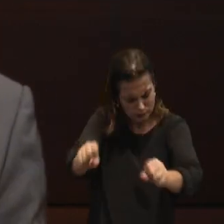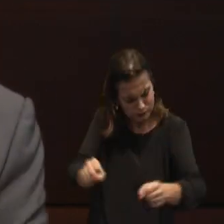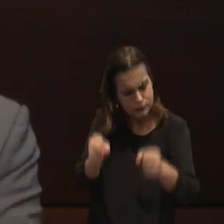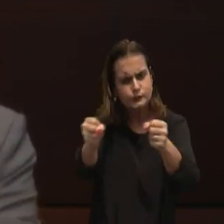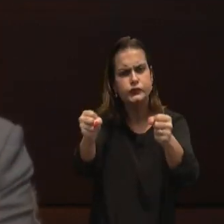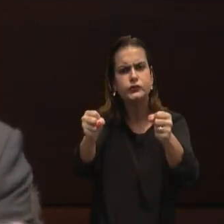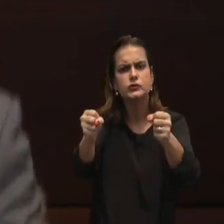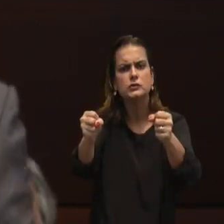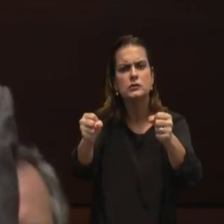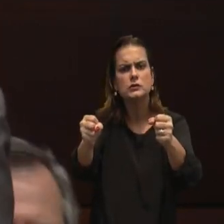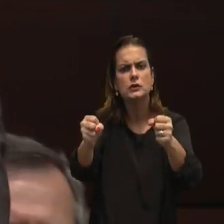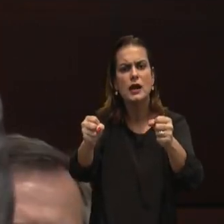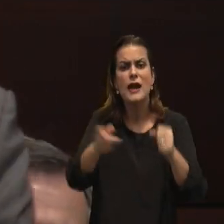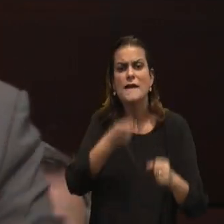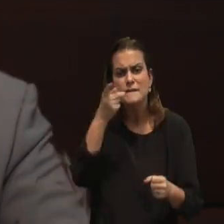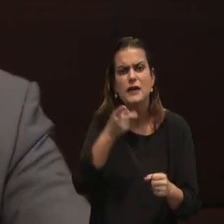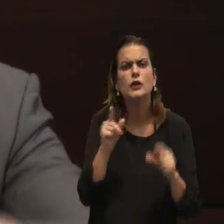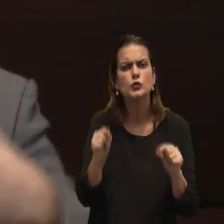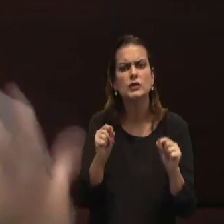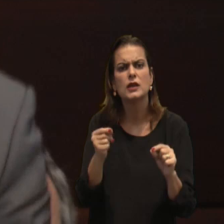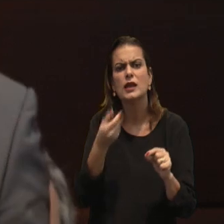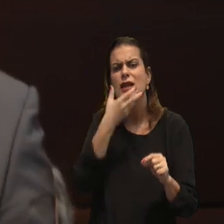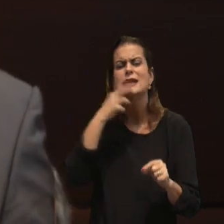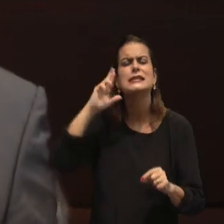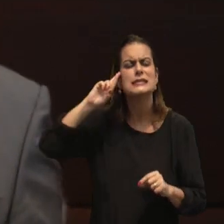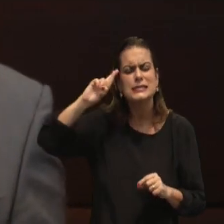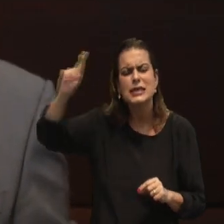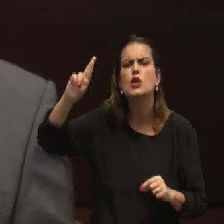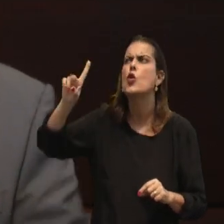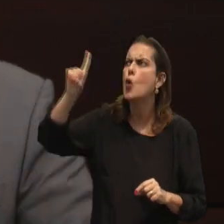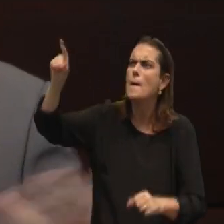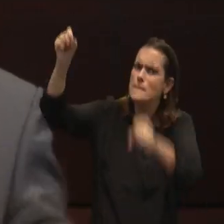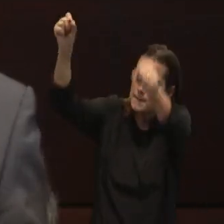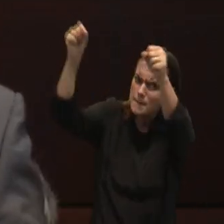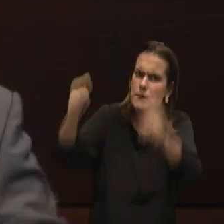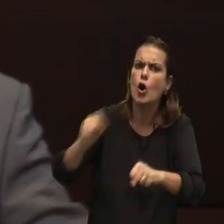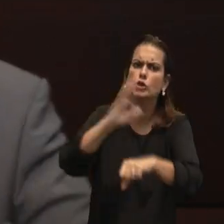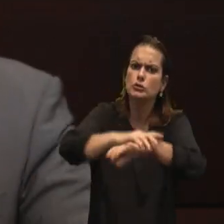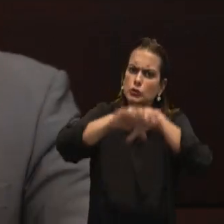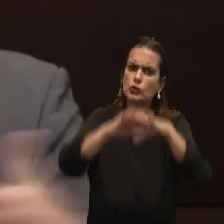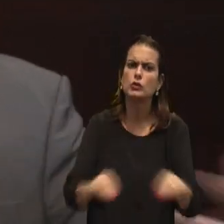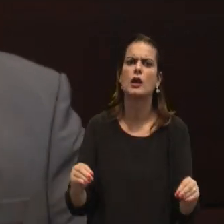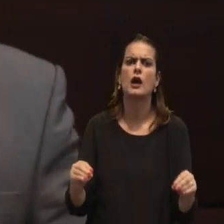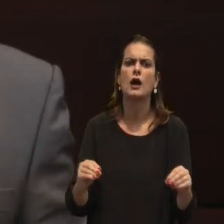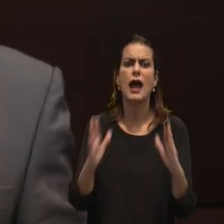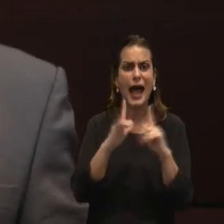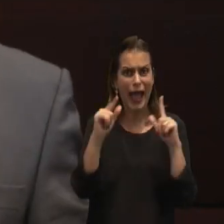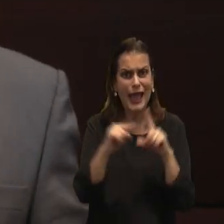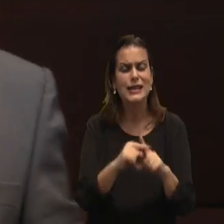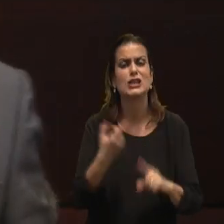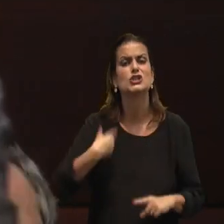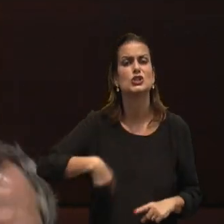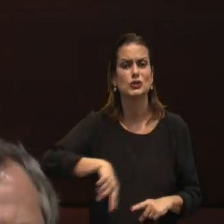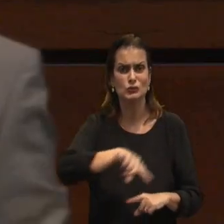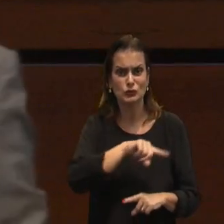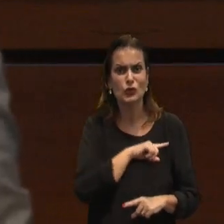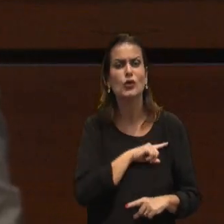oração mais crítica, no sentido de ter um olhar para esse tempo em que a igreja do Senhor pode inclusive se